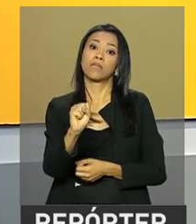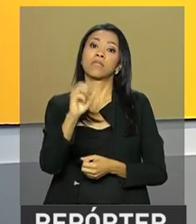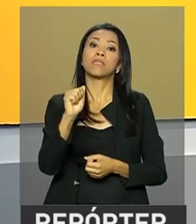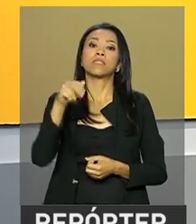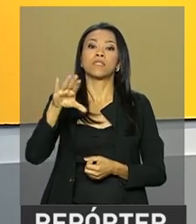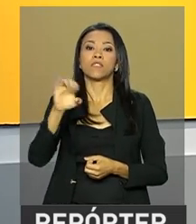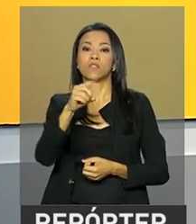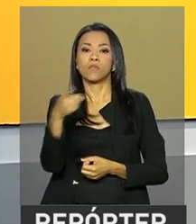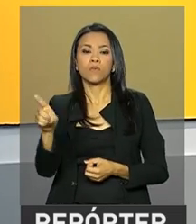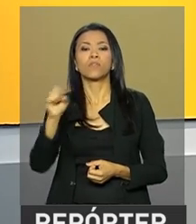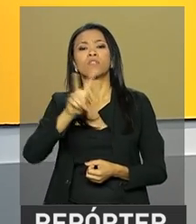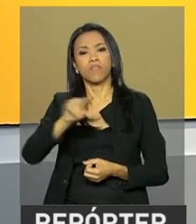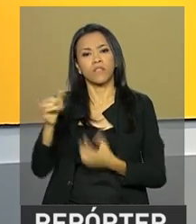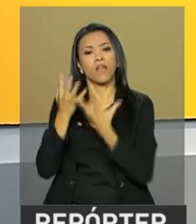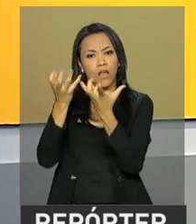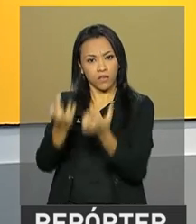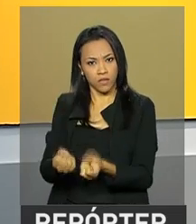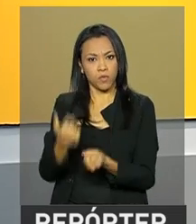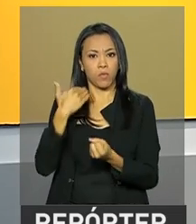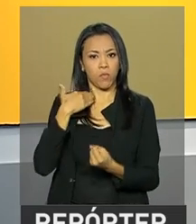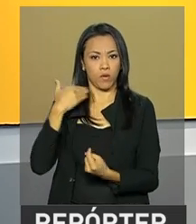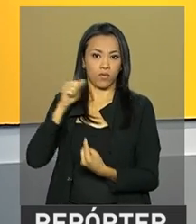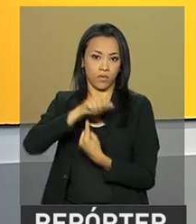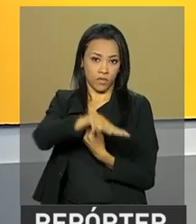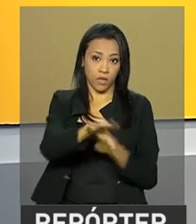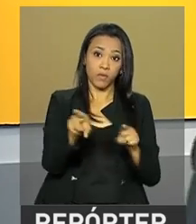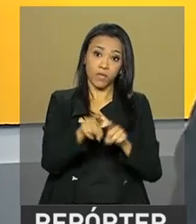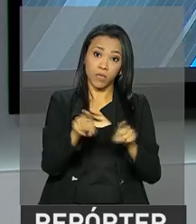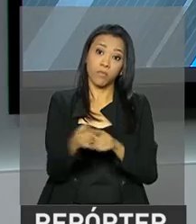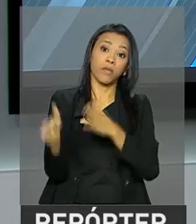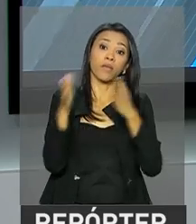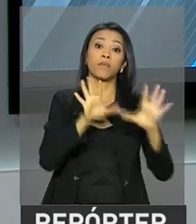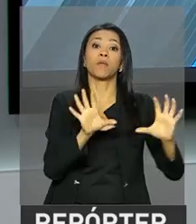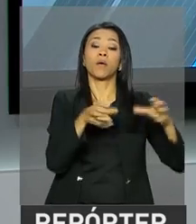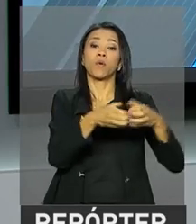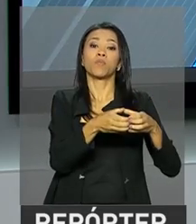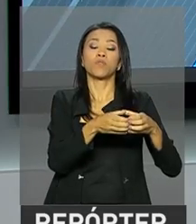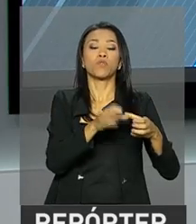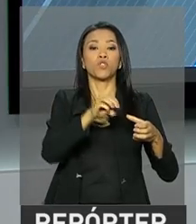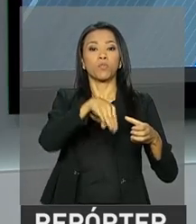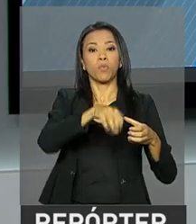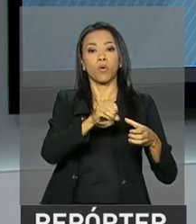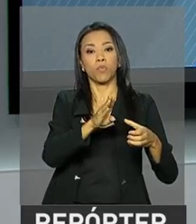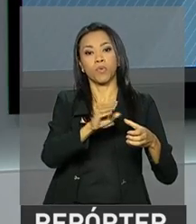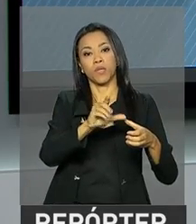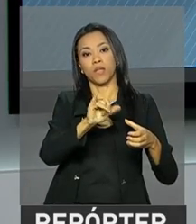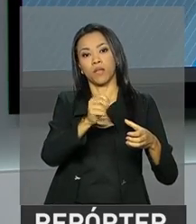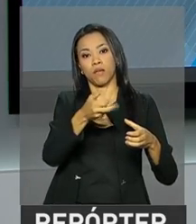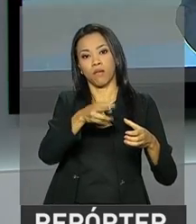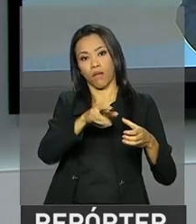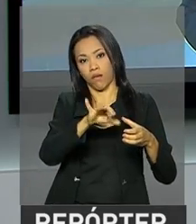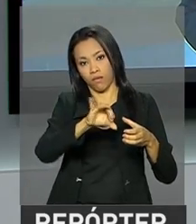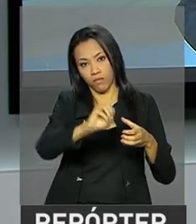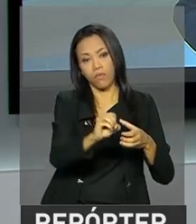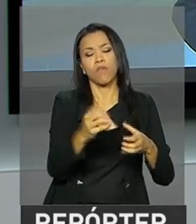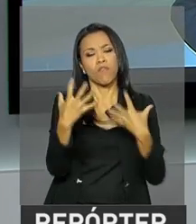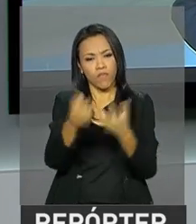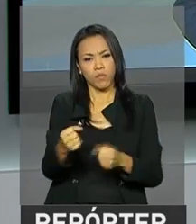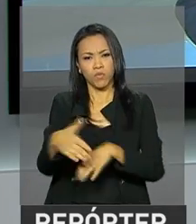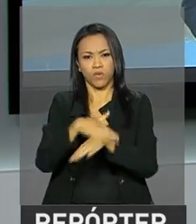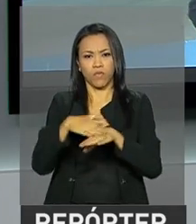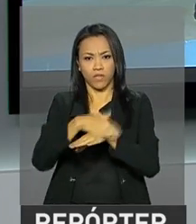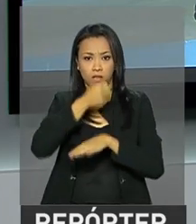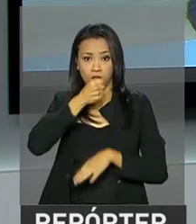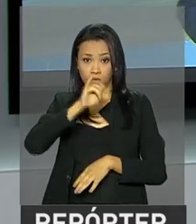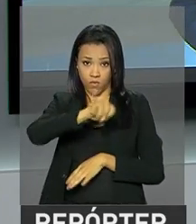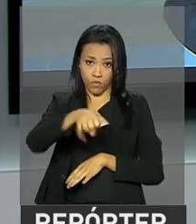pelo banco central e pela comissão de valores mobiliários vamos então conversar ao vivo com o repórter joão pedro neto que está lá